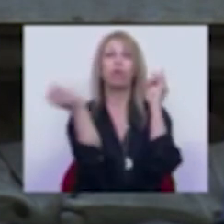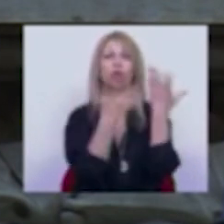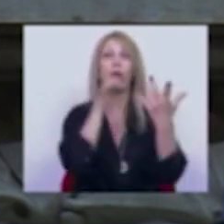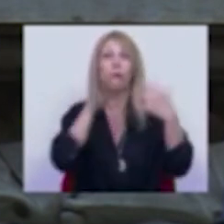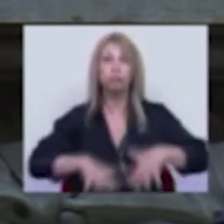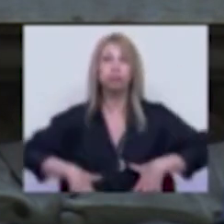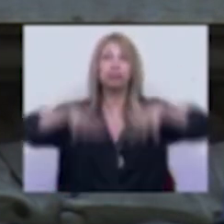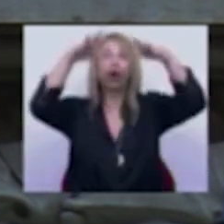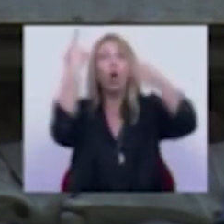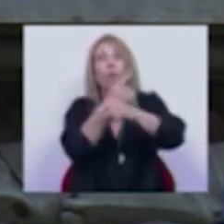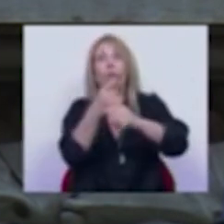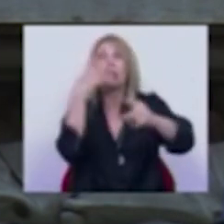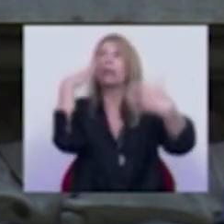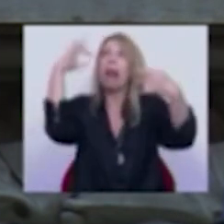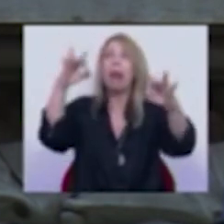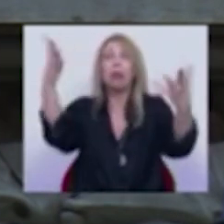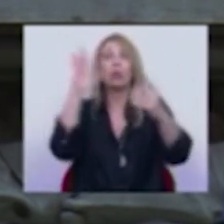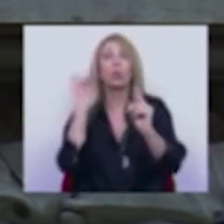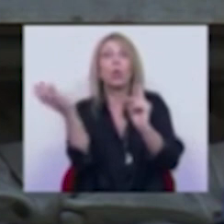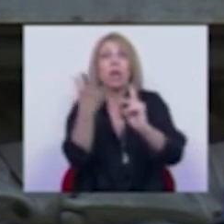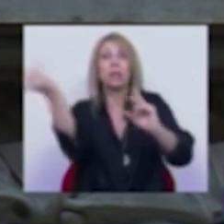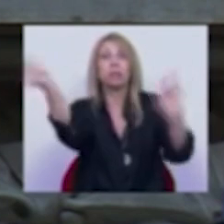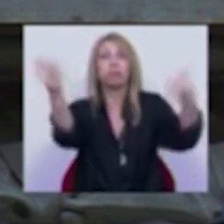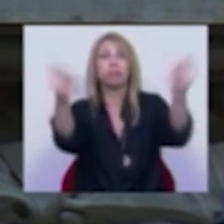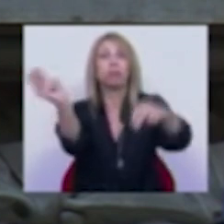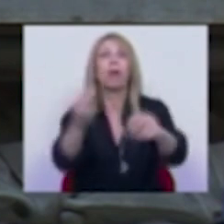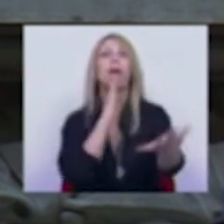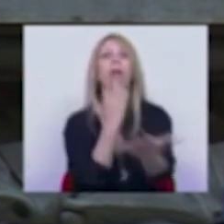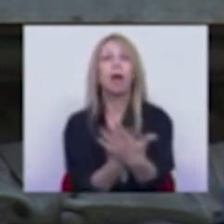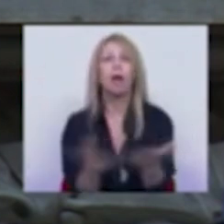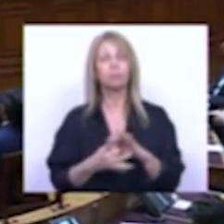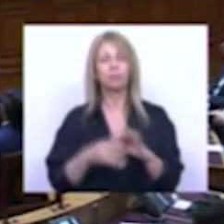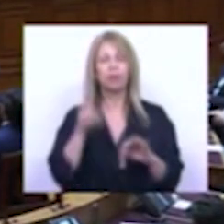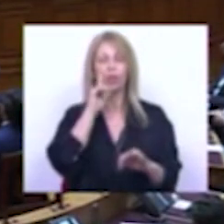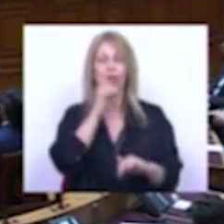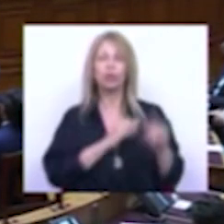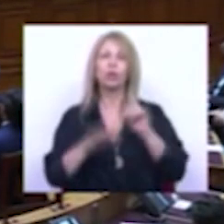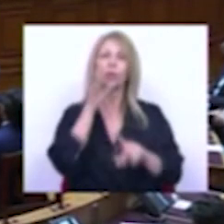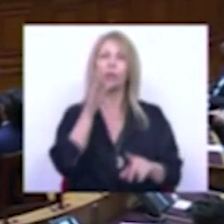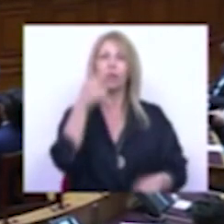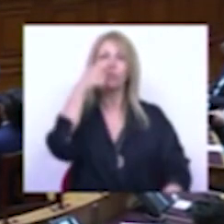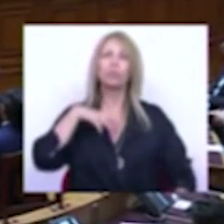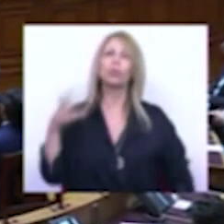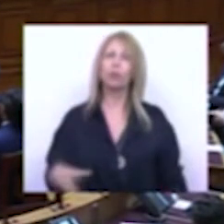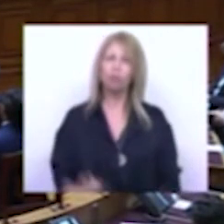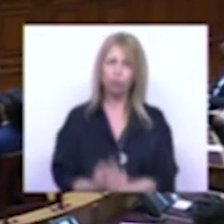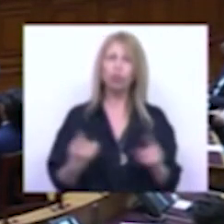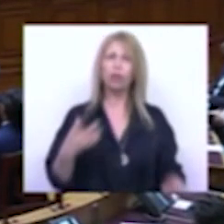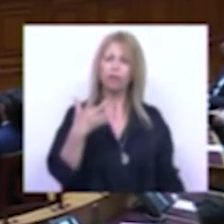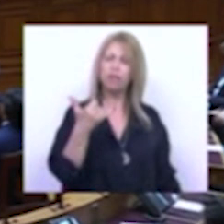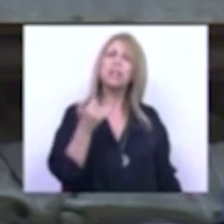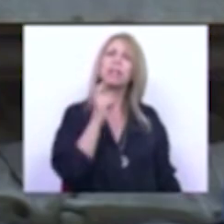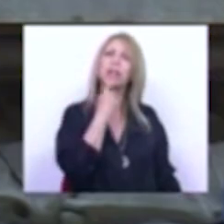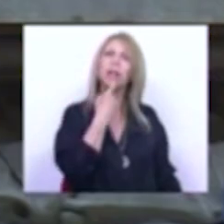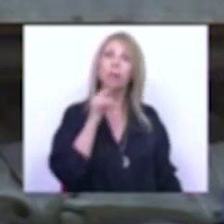catástrofes naturais. Não são os únicos, mas são sempre dos fundamentais. Por que razão, neste 25 de Abril,